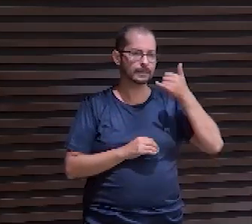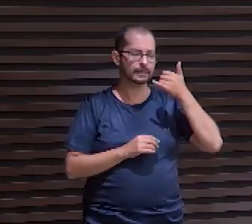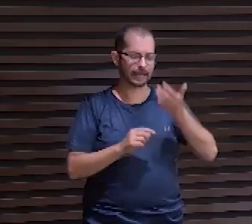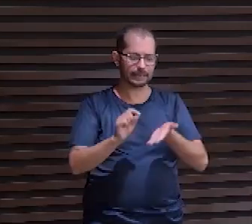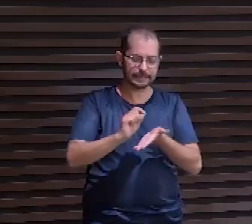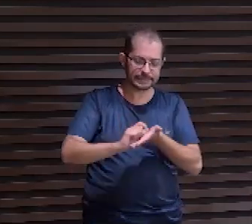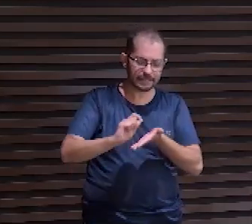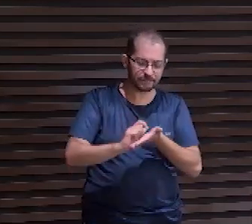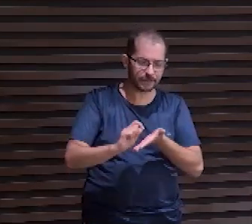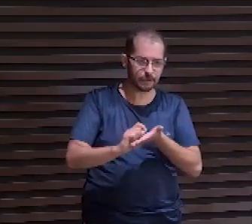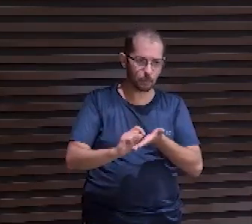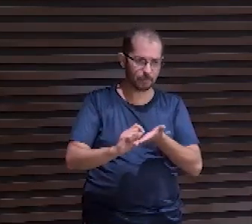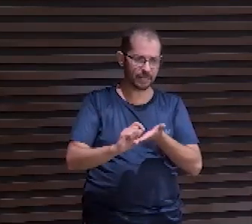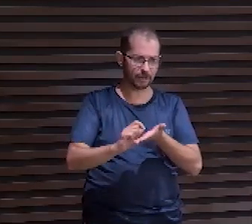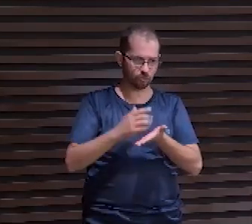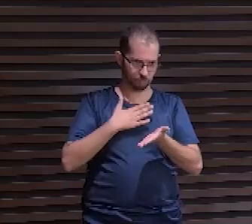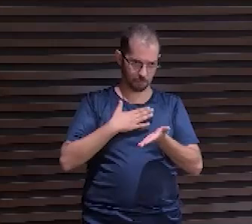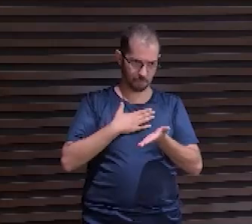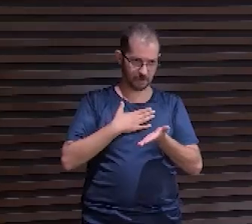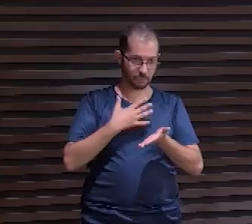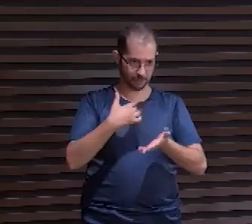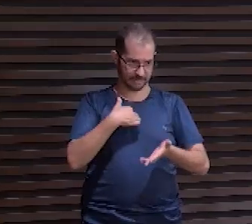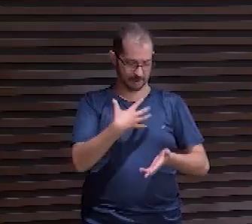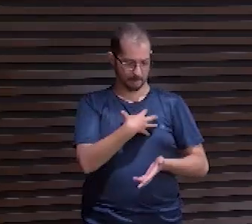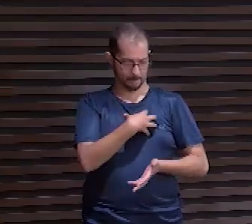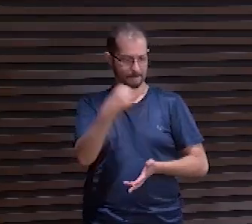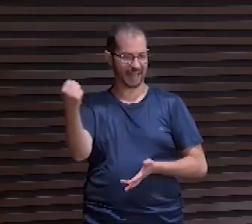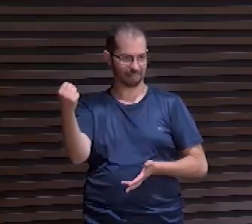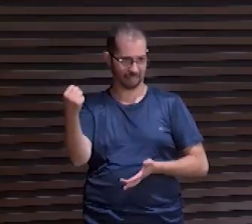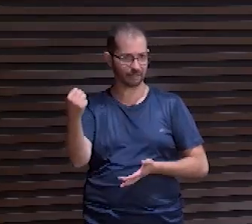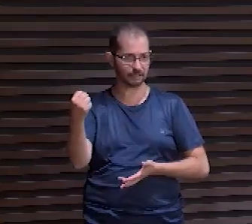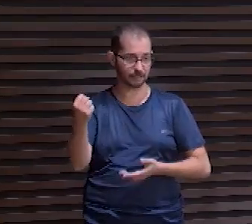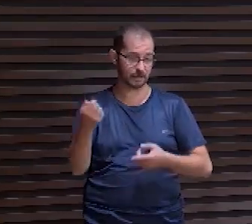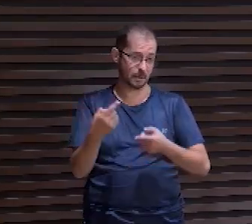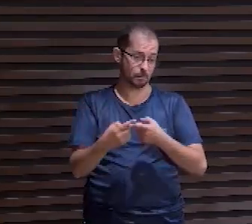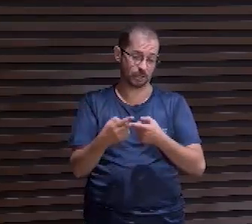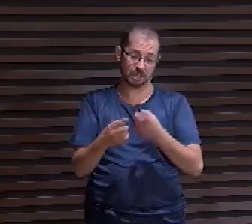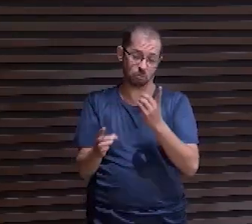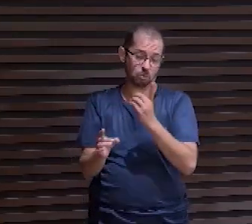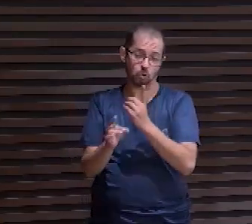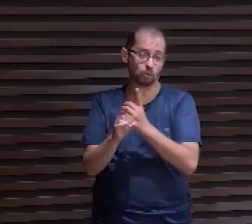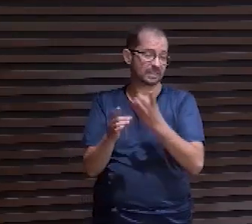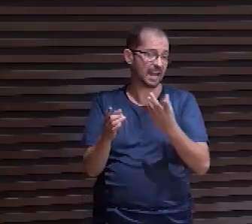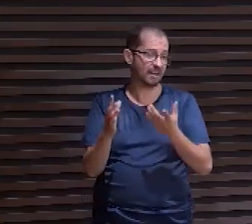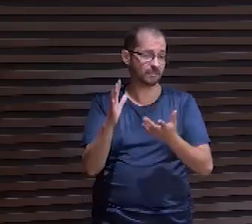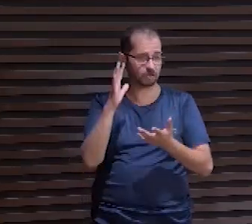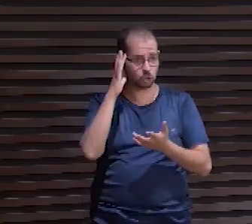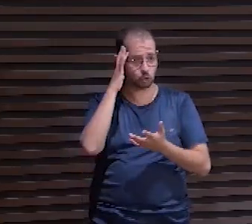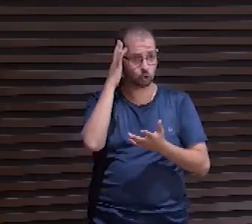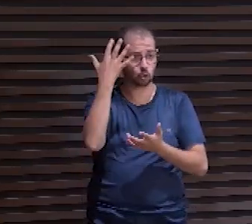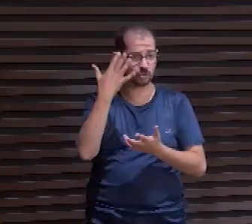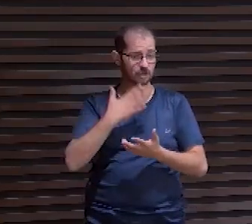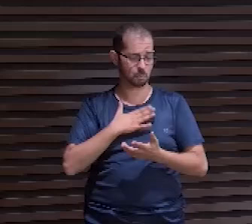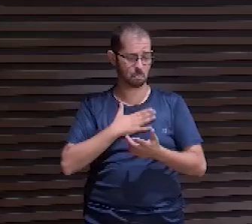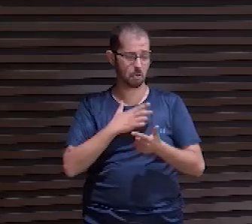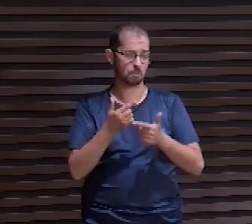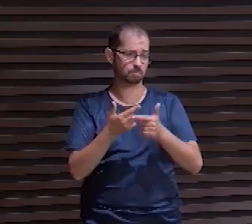escrevendo o bilhete sobre o meu suicídio, já que não encontrava solução para a minha